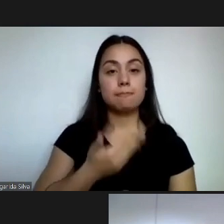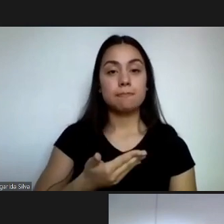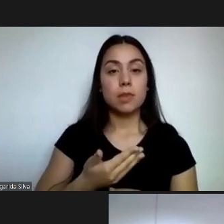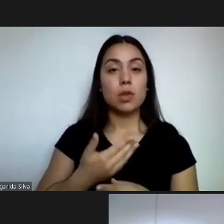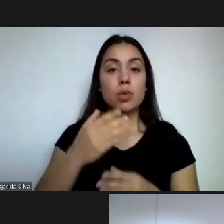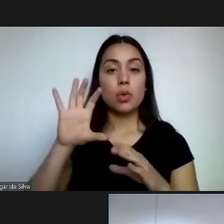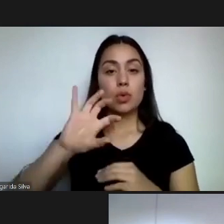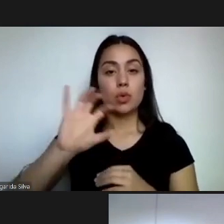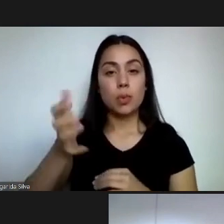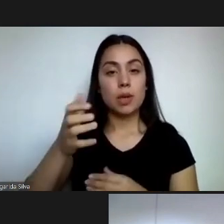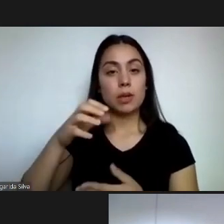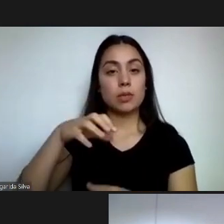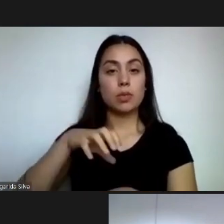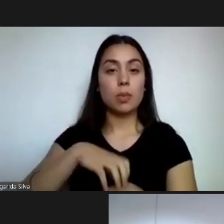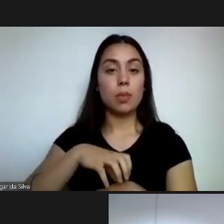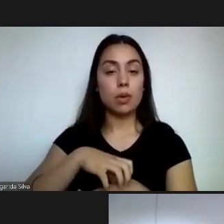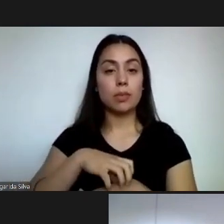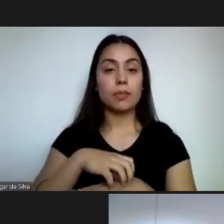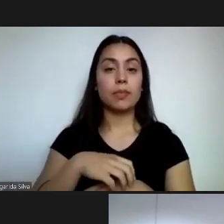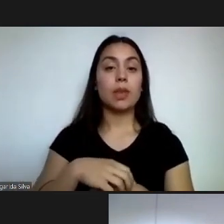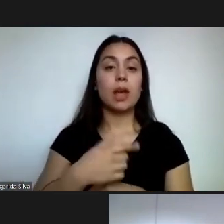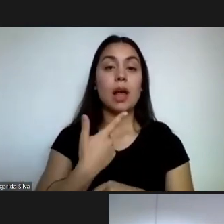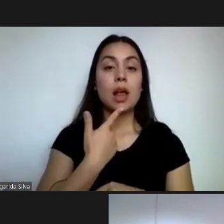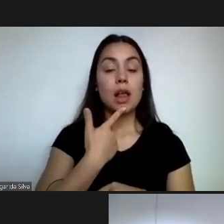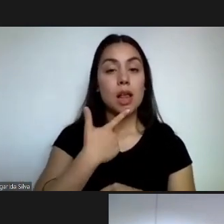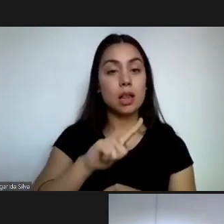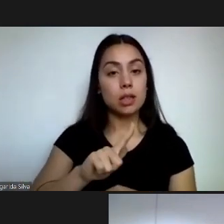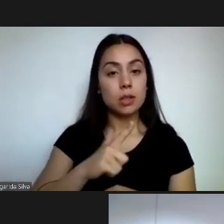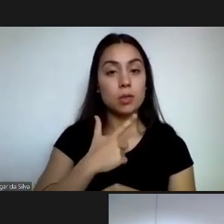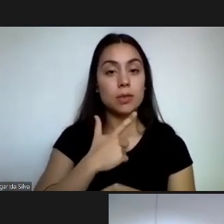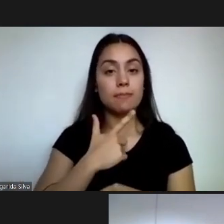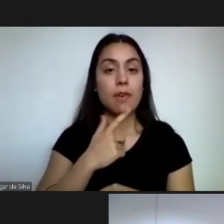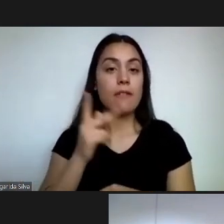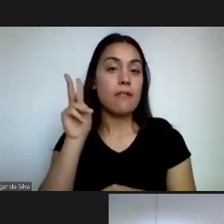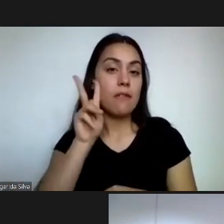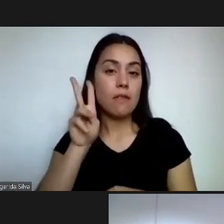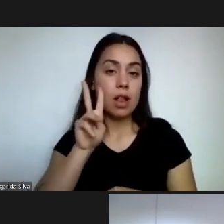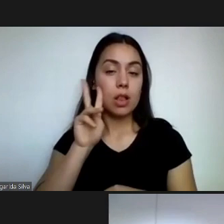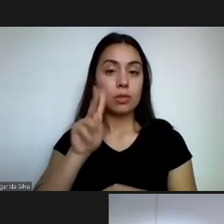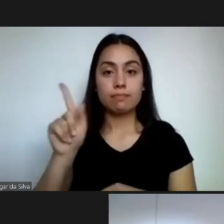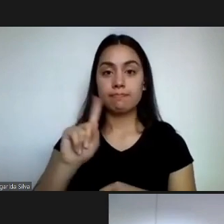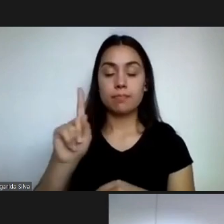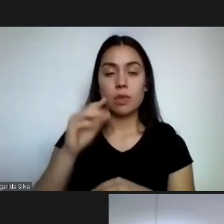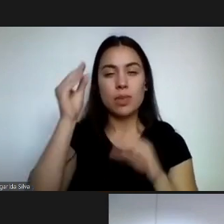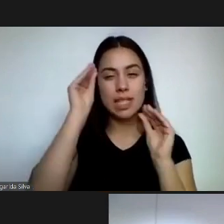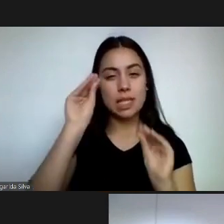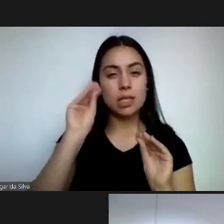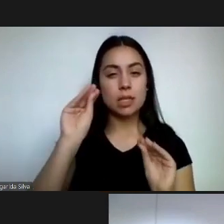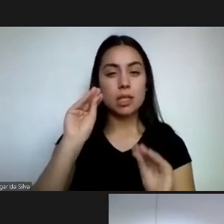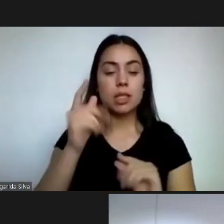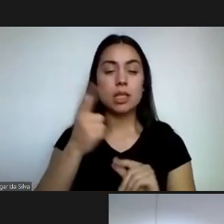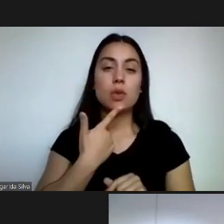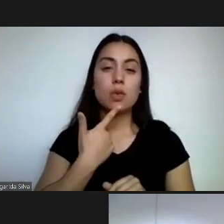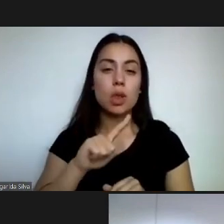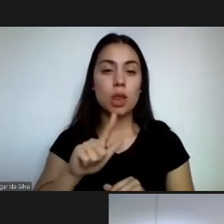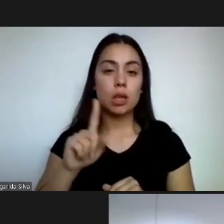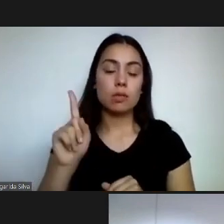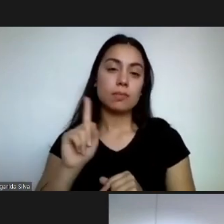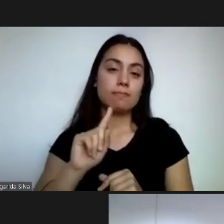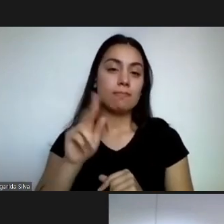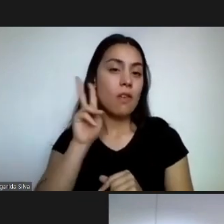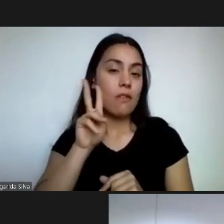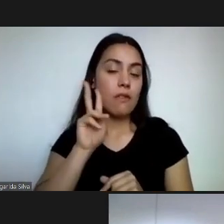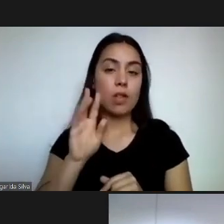onde estão a residir, a língua turca não é uma língua que tem uma grande valorização ao nível do sistema de ensino e das políticas linguísticas de língua oficial